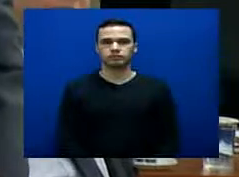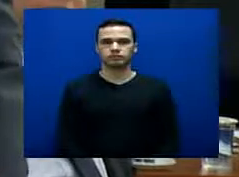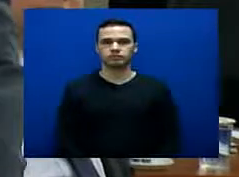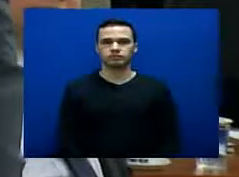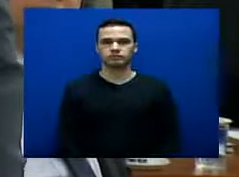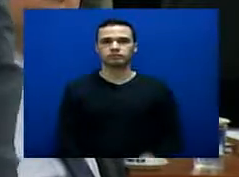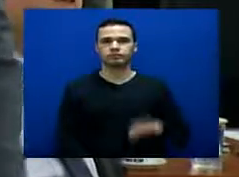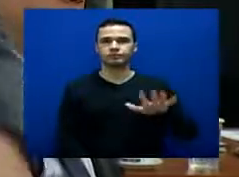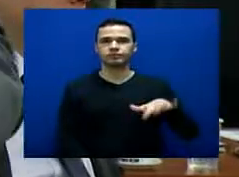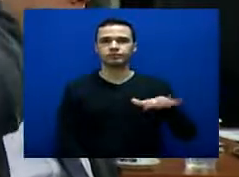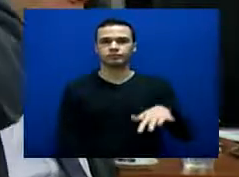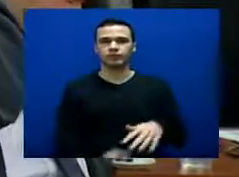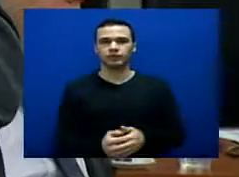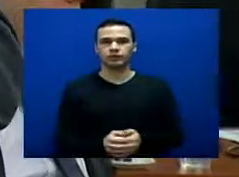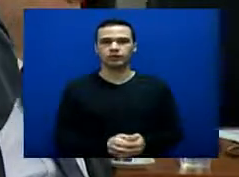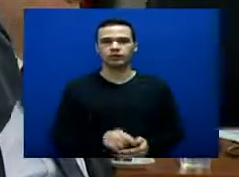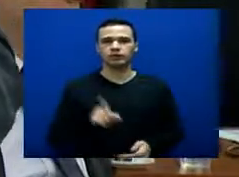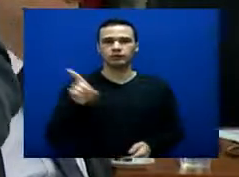Presidente,